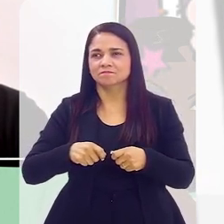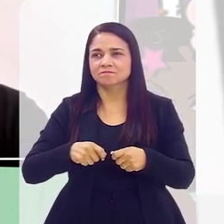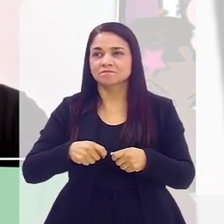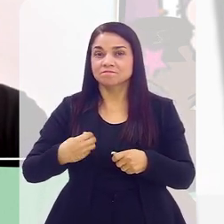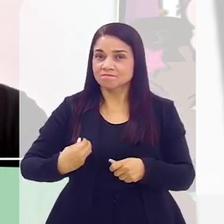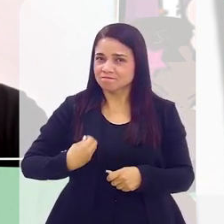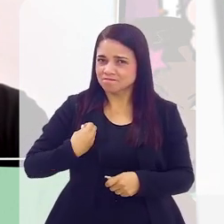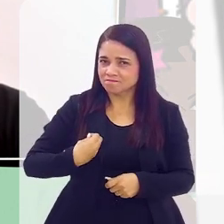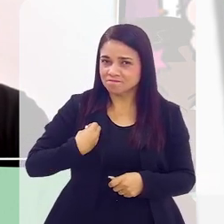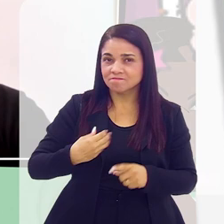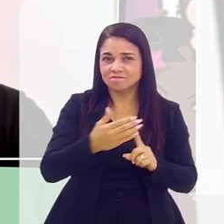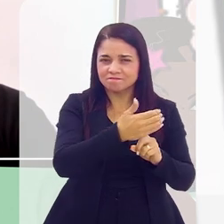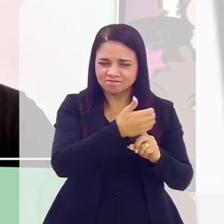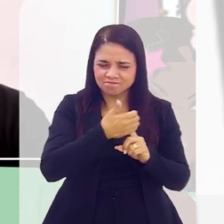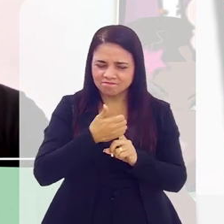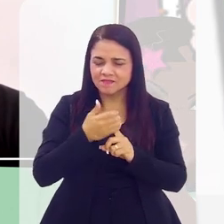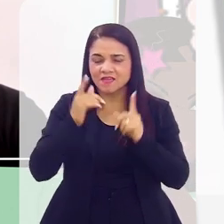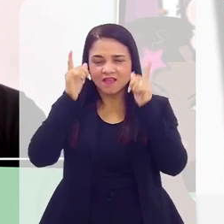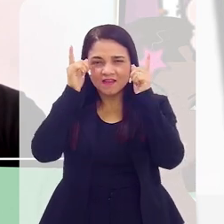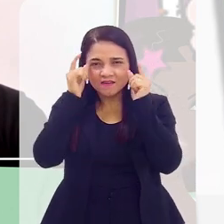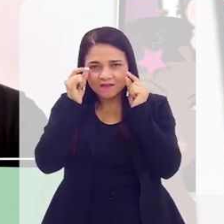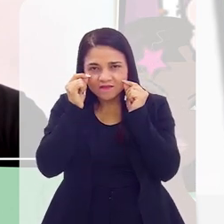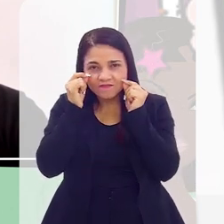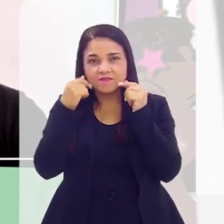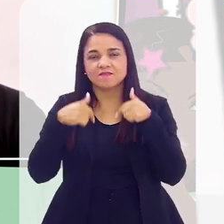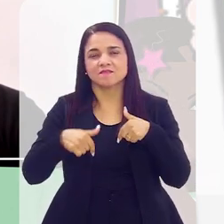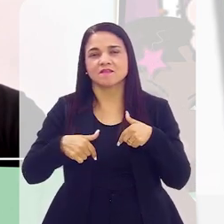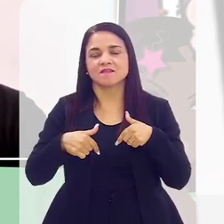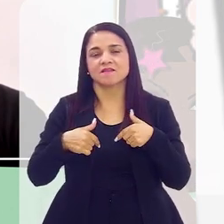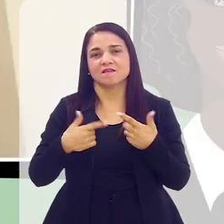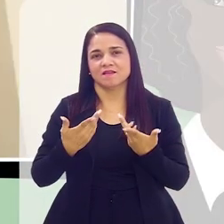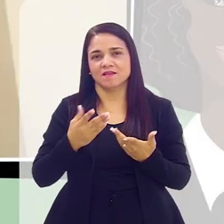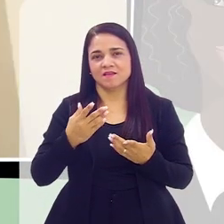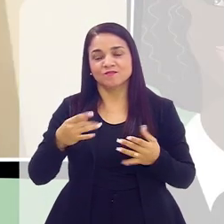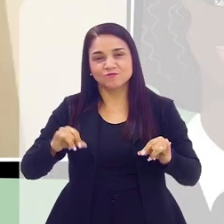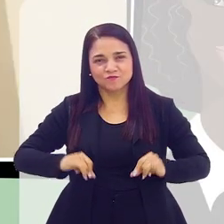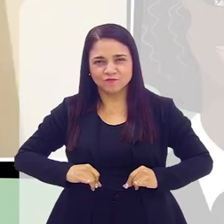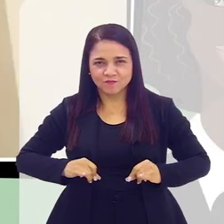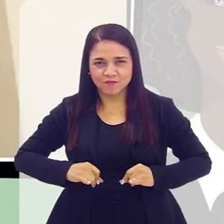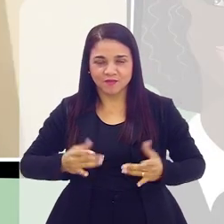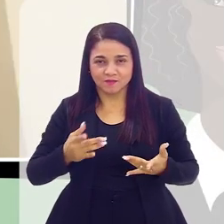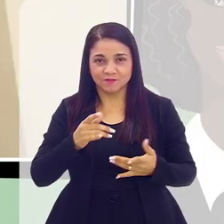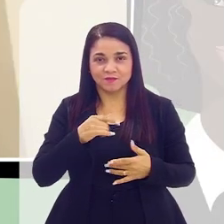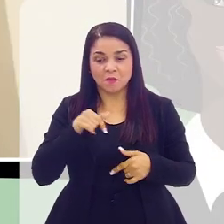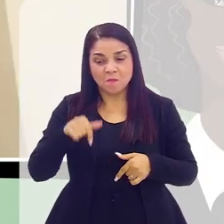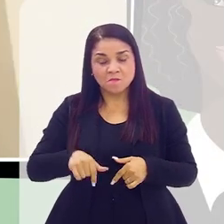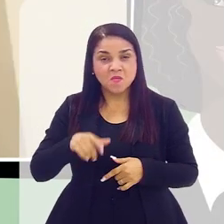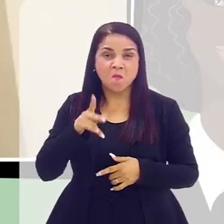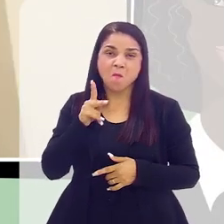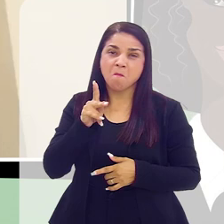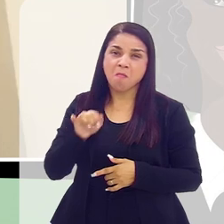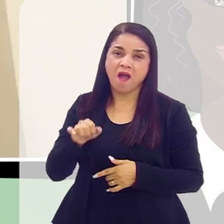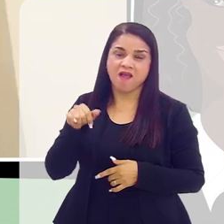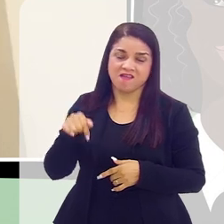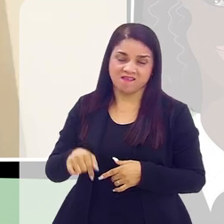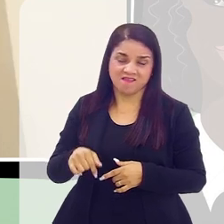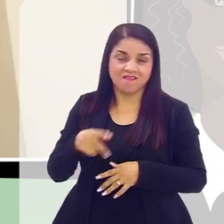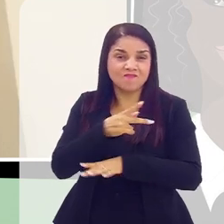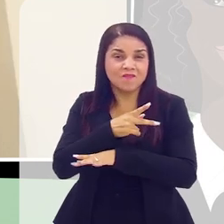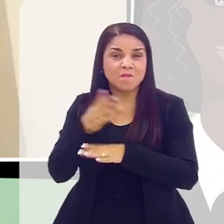pode conviver, né, e aliviar o sofrimento do próximo. Aí ele falou assim: "Ah, mas meu pai não é daqui, meu